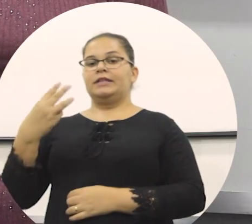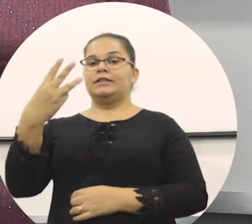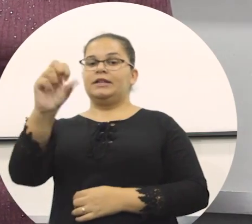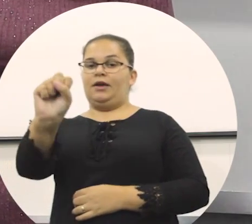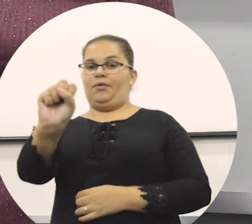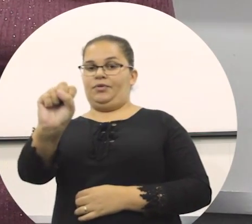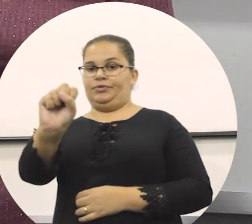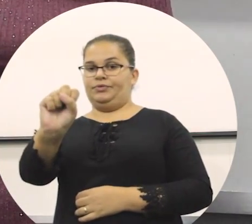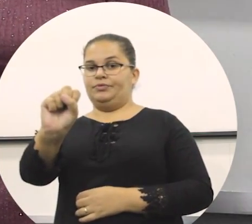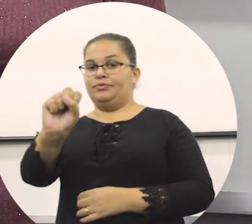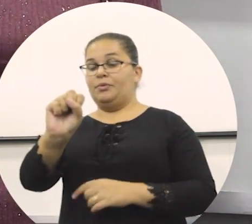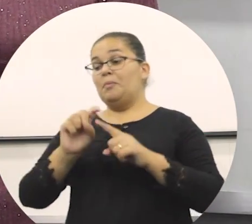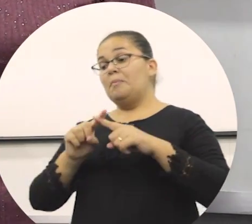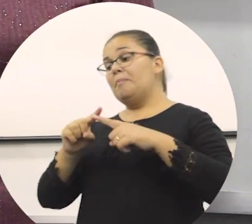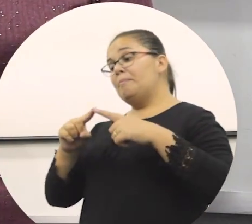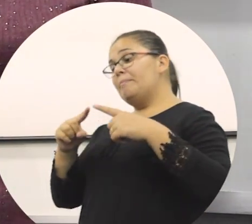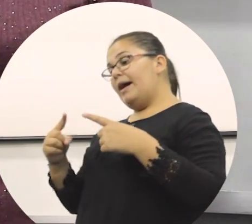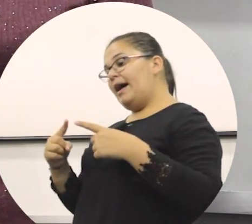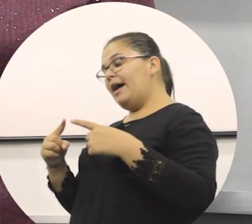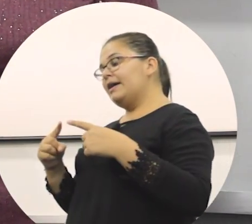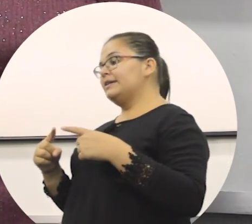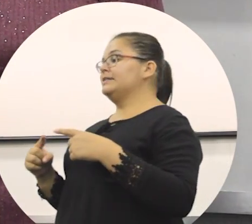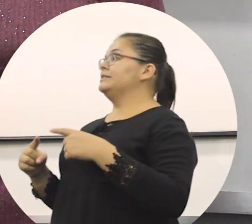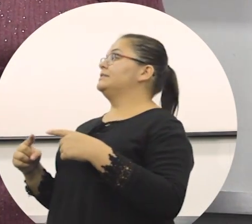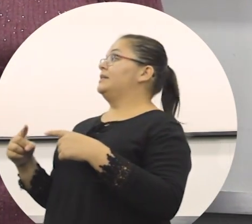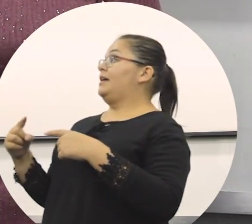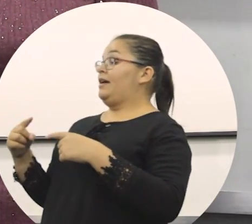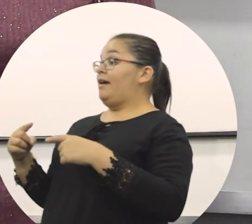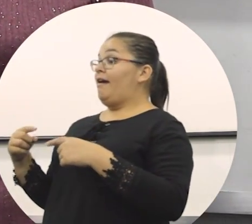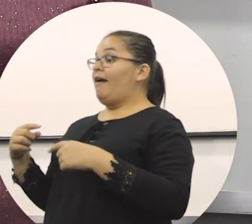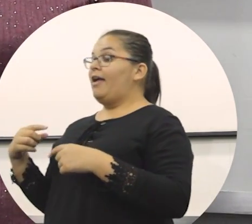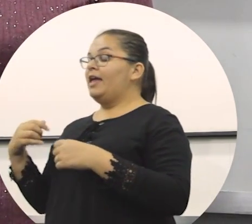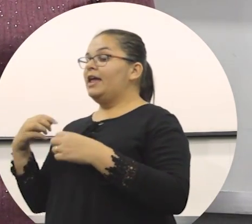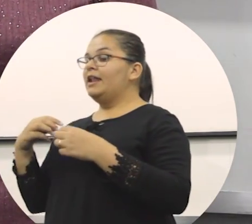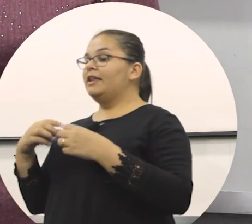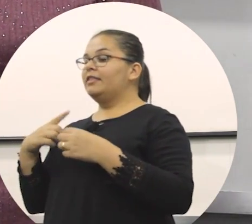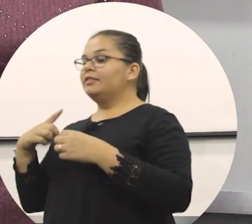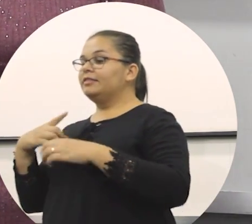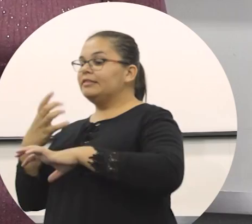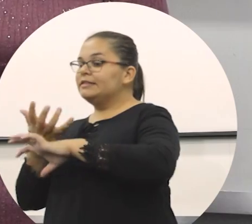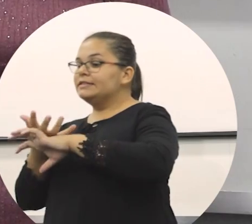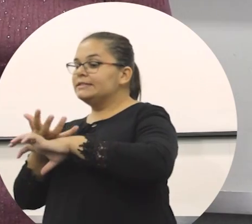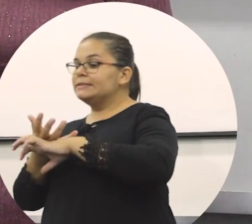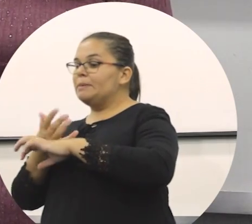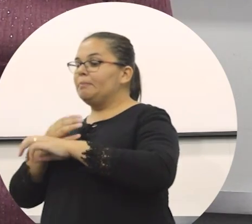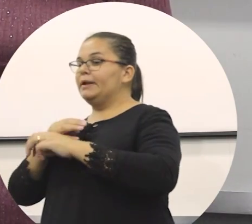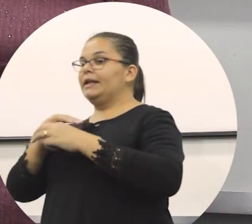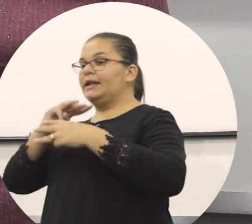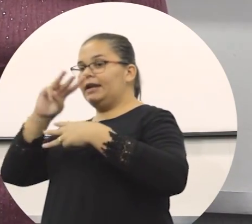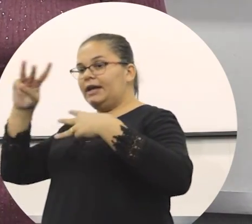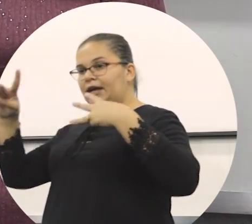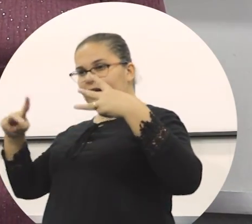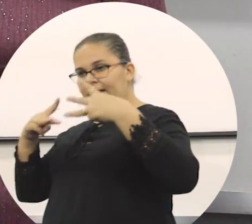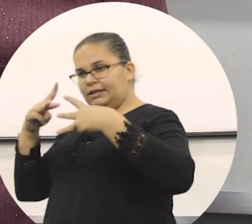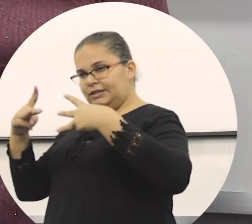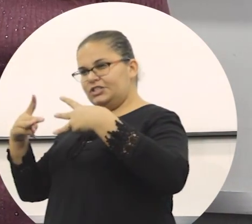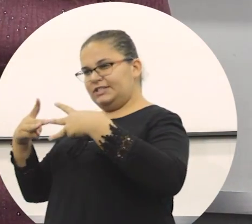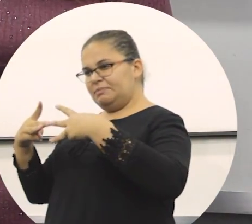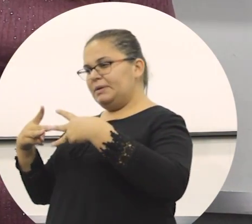ciclo interdisciplinar, que é o caso da turma que eu atendo. Uma senhora de 68 anos